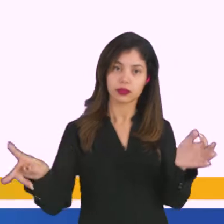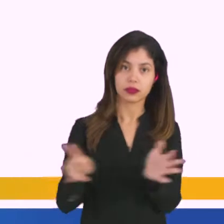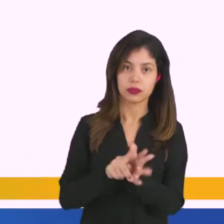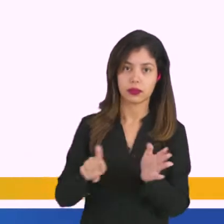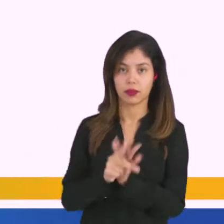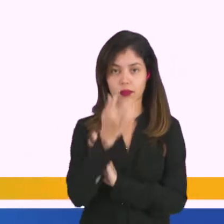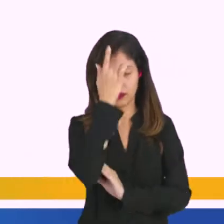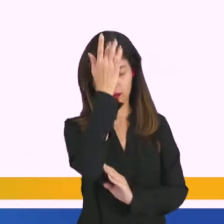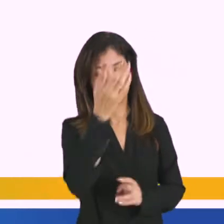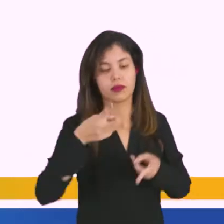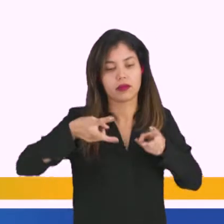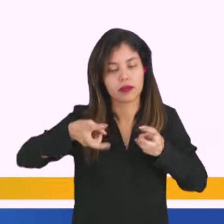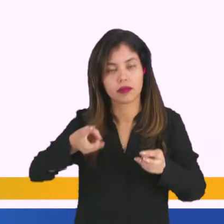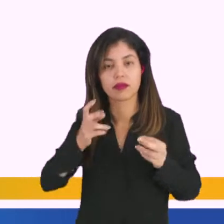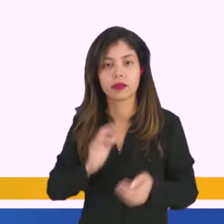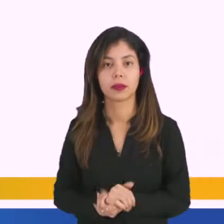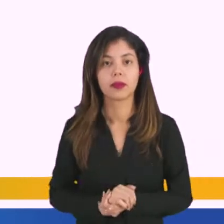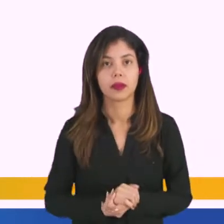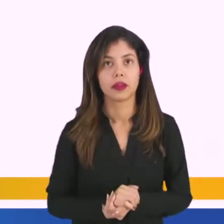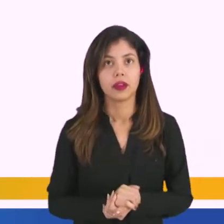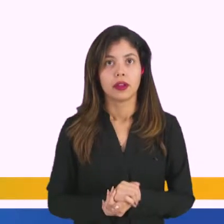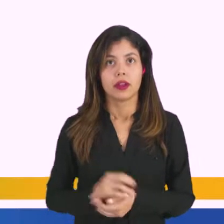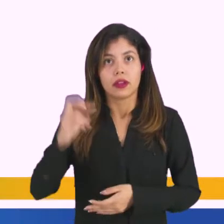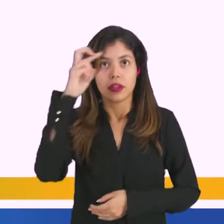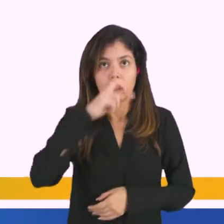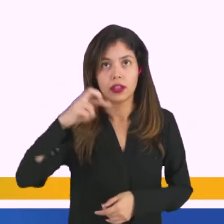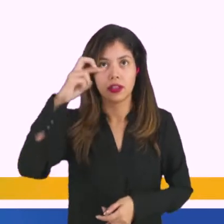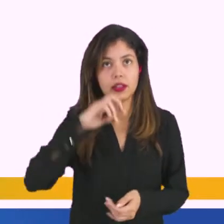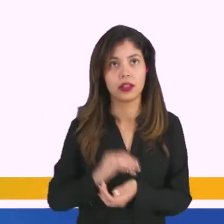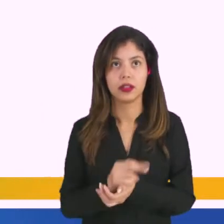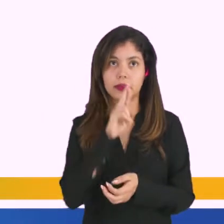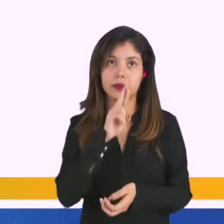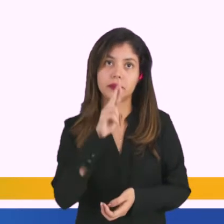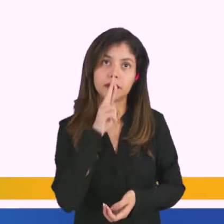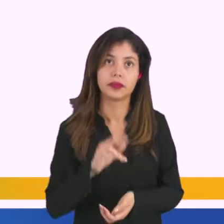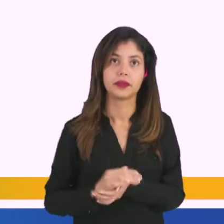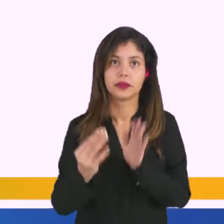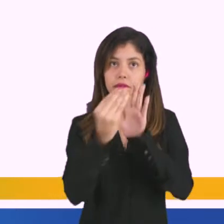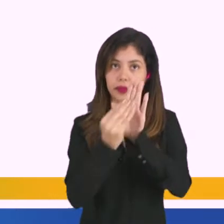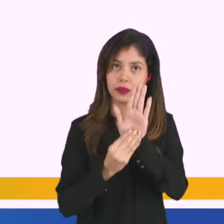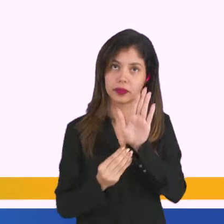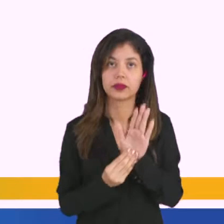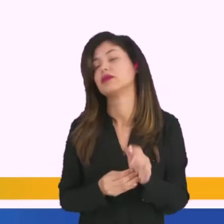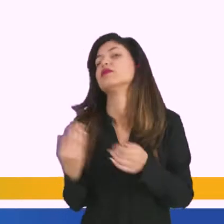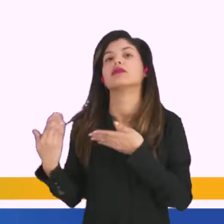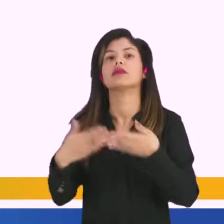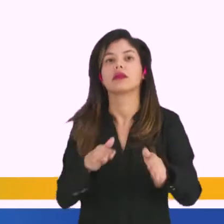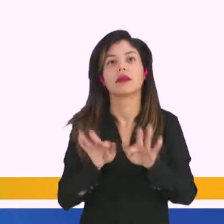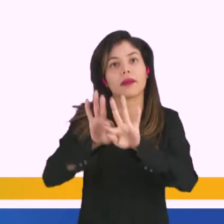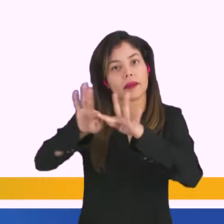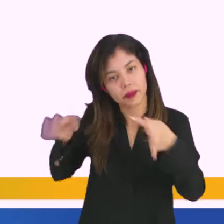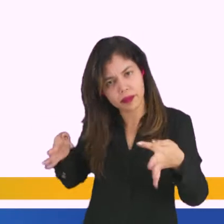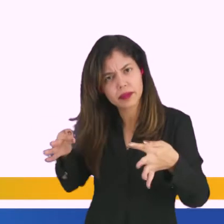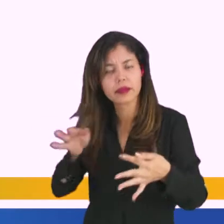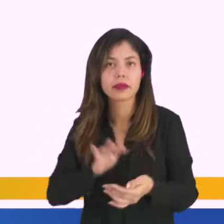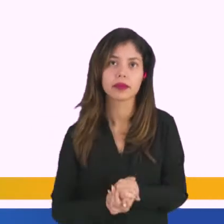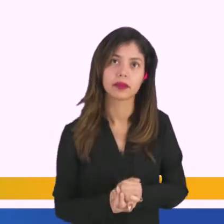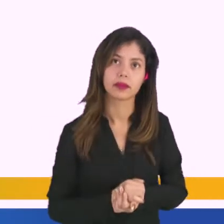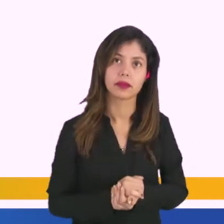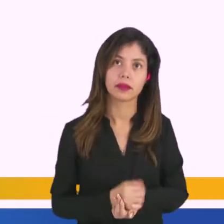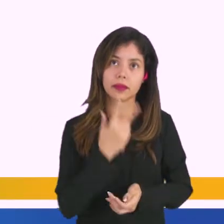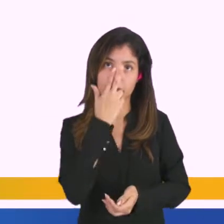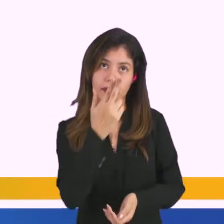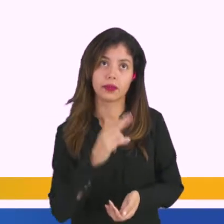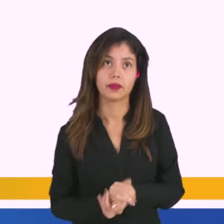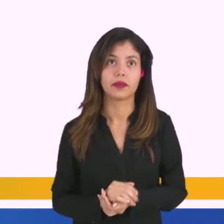é fácil perceber, que a análise sobre o resultado de determinada situação ou ocorrência, por mais simples